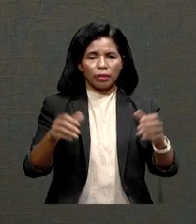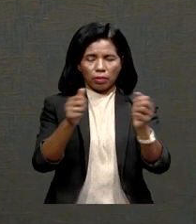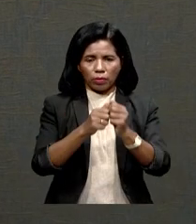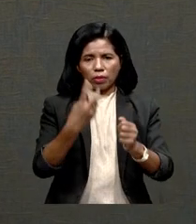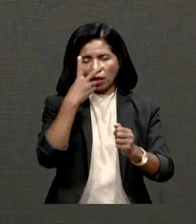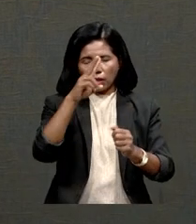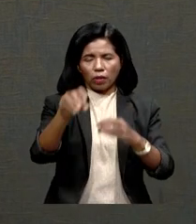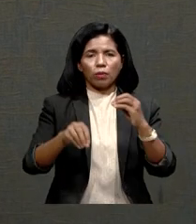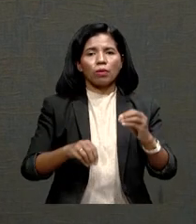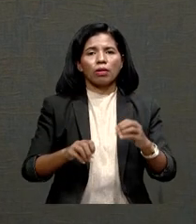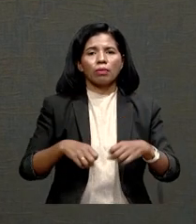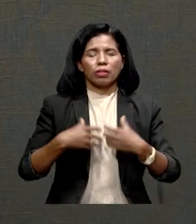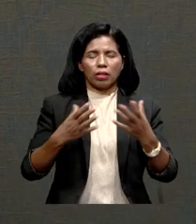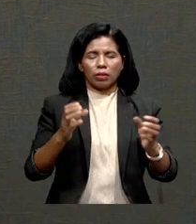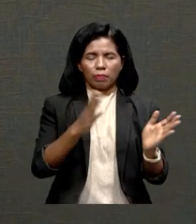Bele.